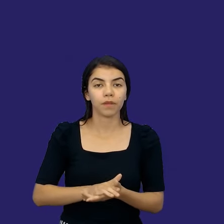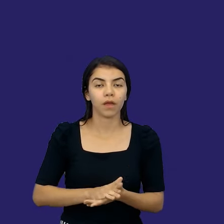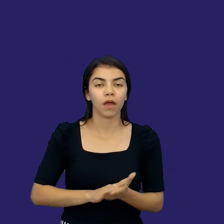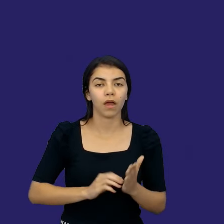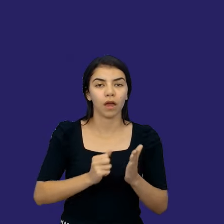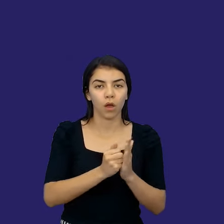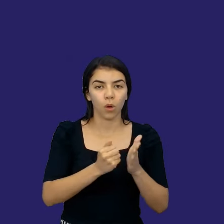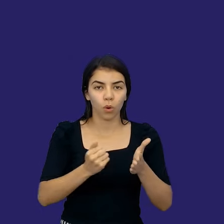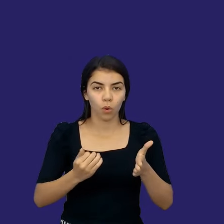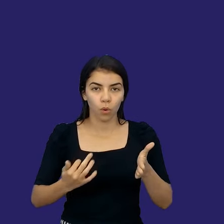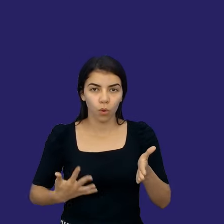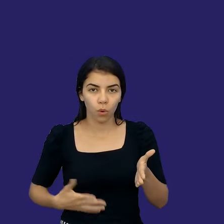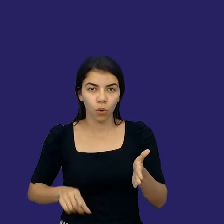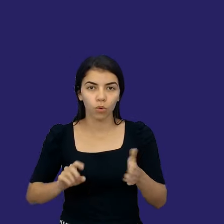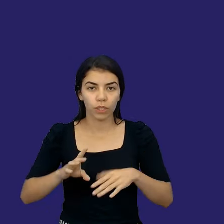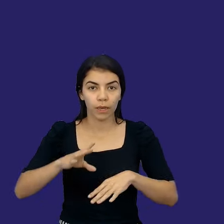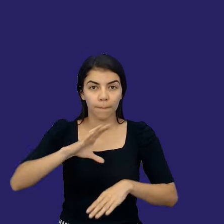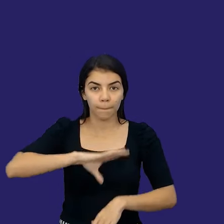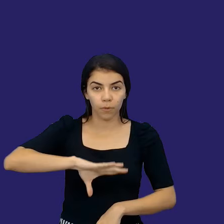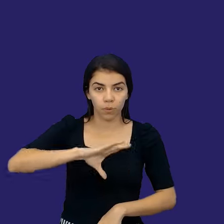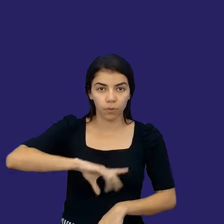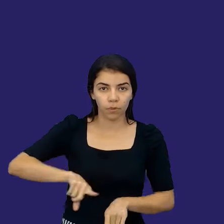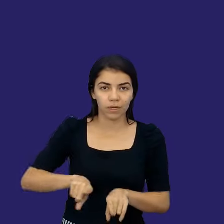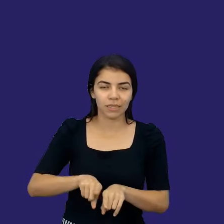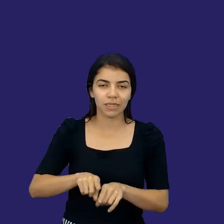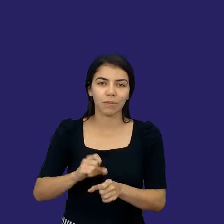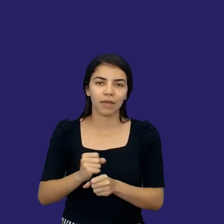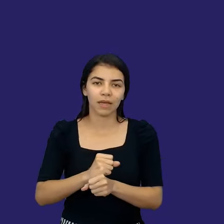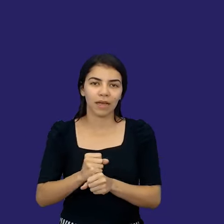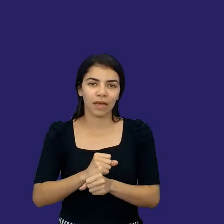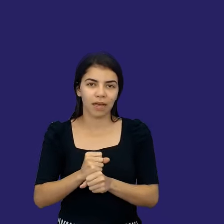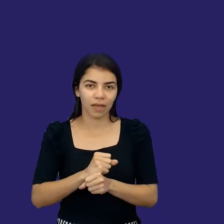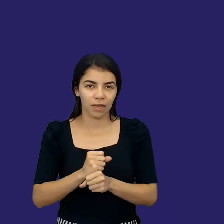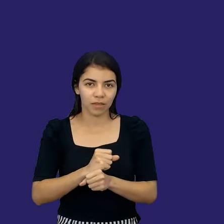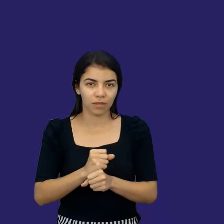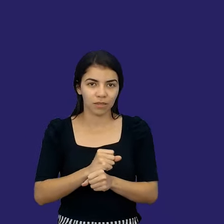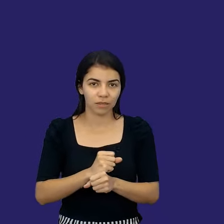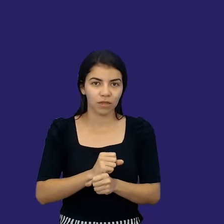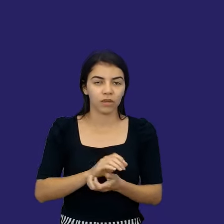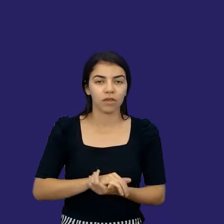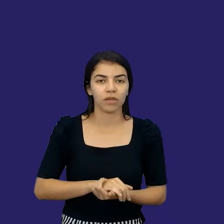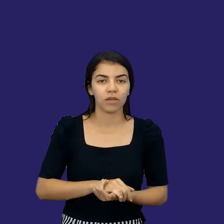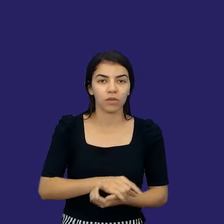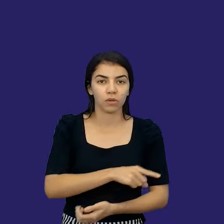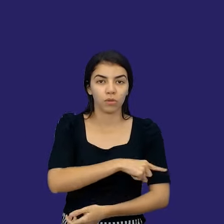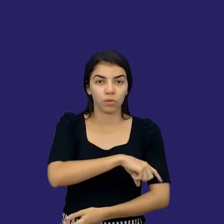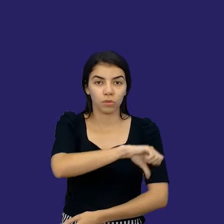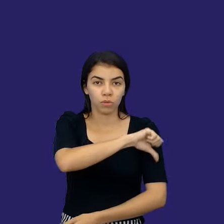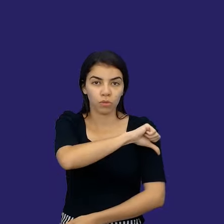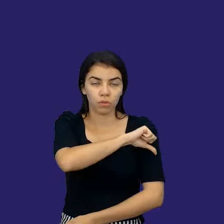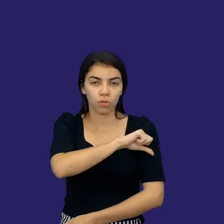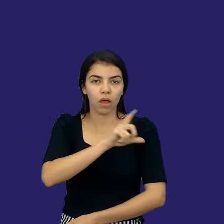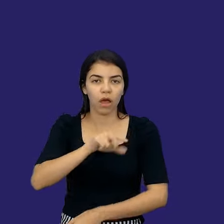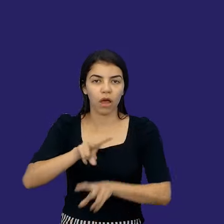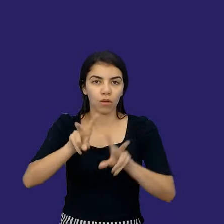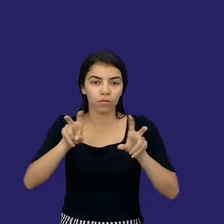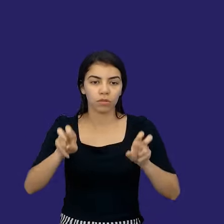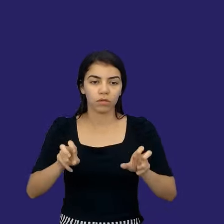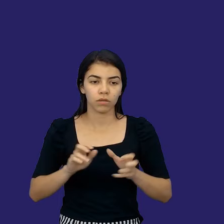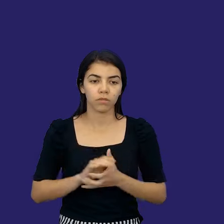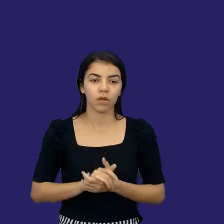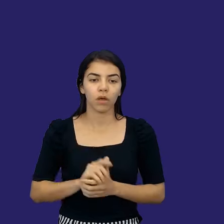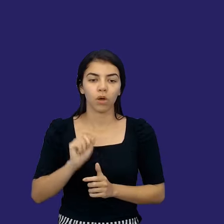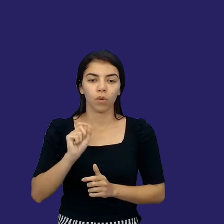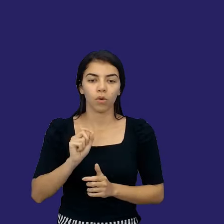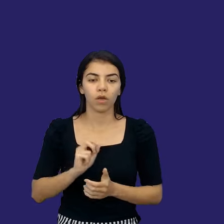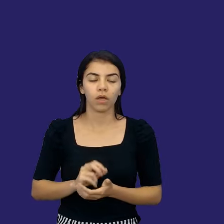componente curricular Língua Portuguesa, anos finais do ensino fundamental, tendo aí como tema, como já falamos,